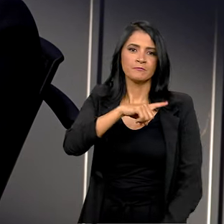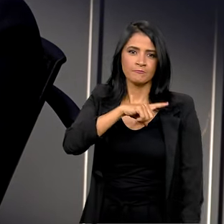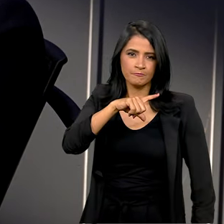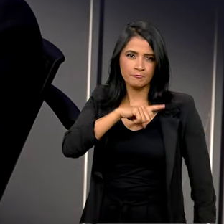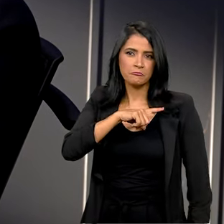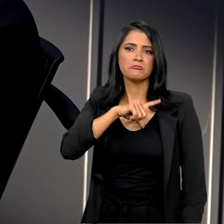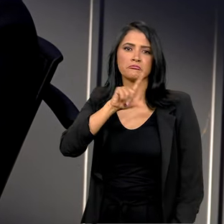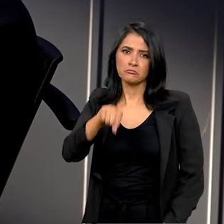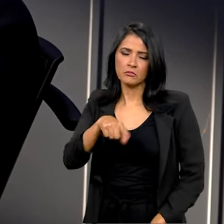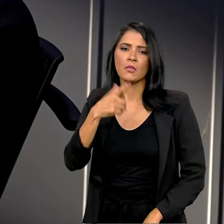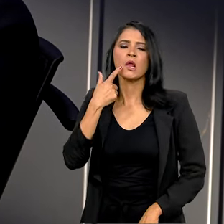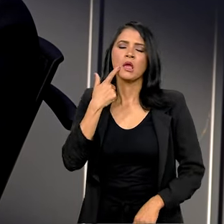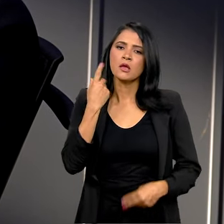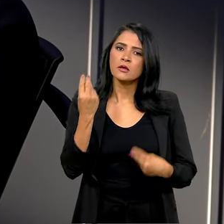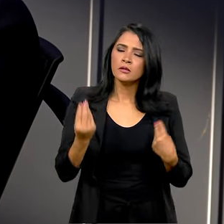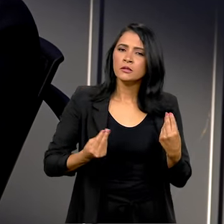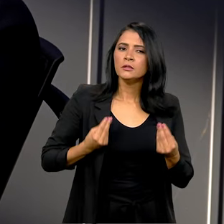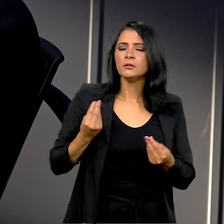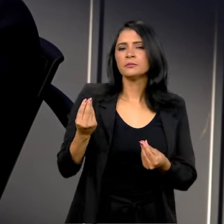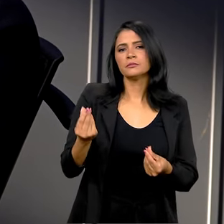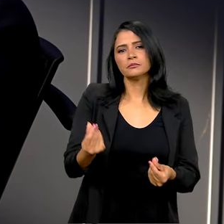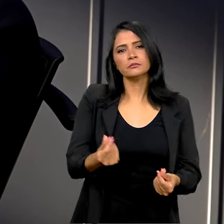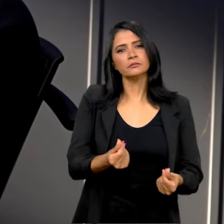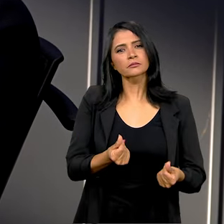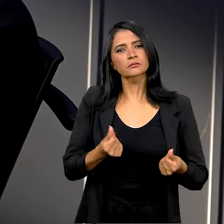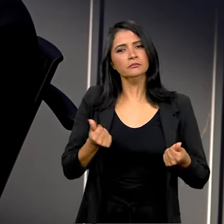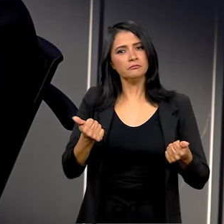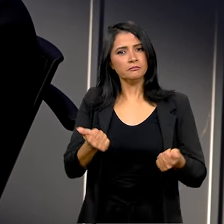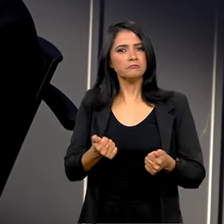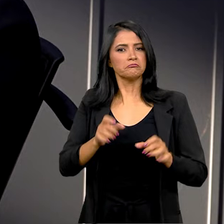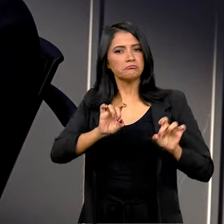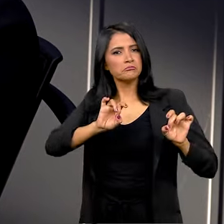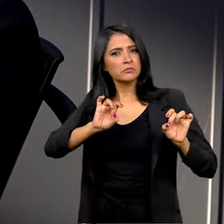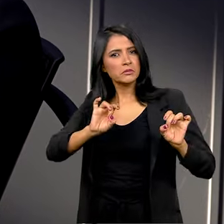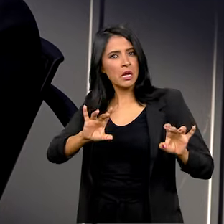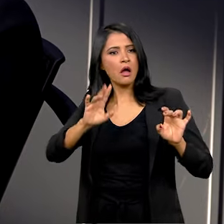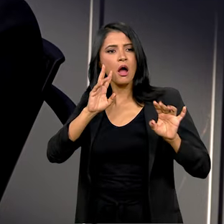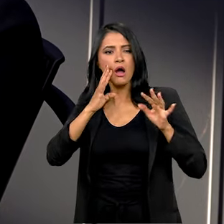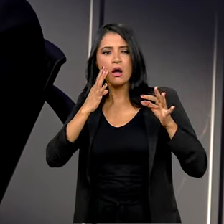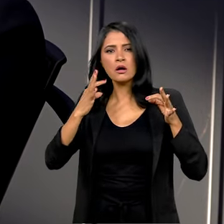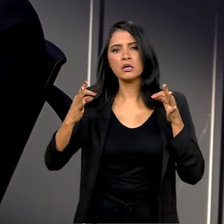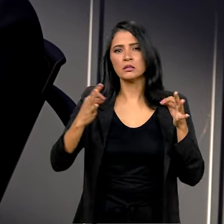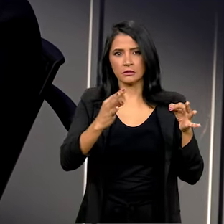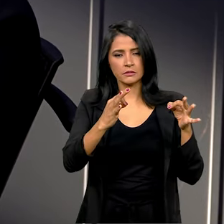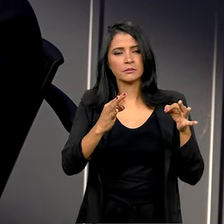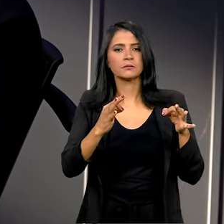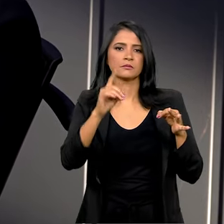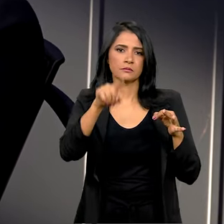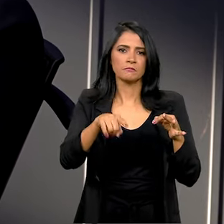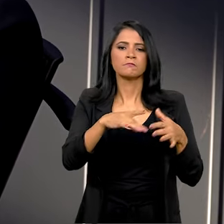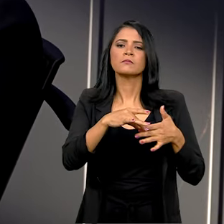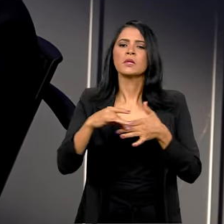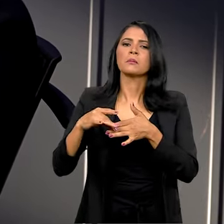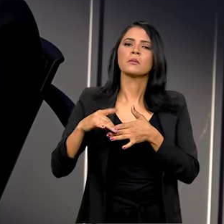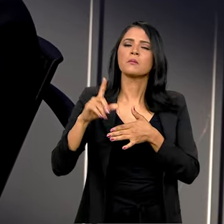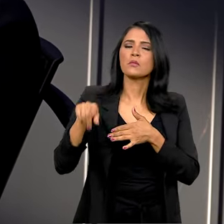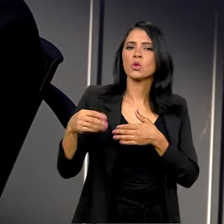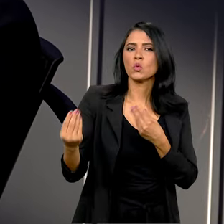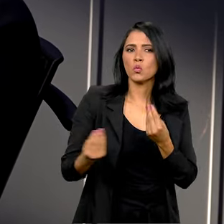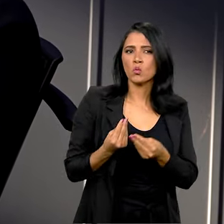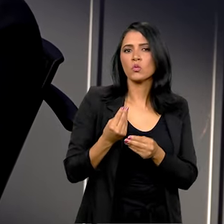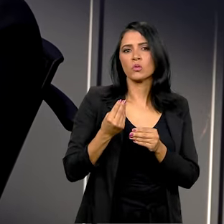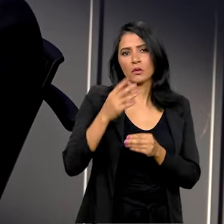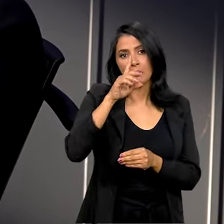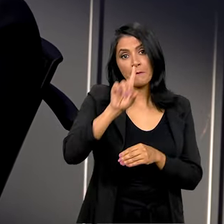tem tido bastante eh destaque e levado com